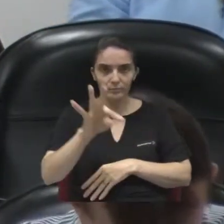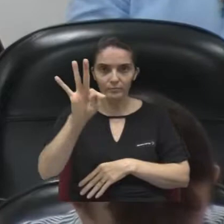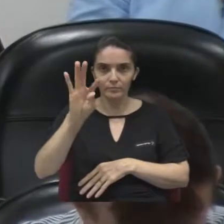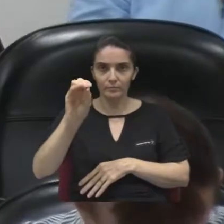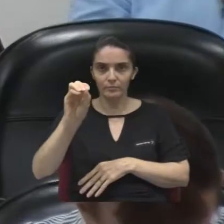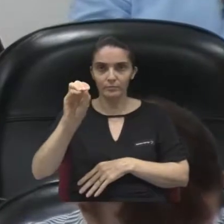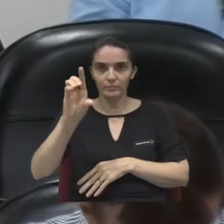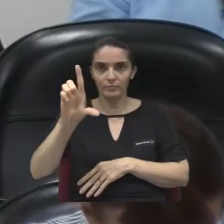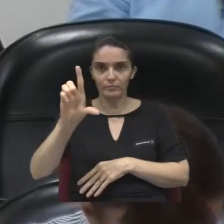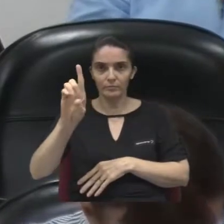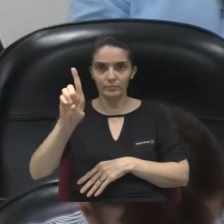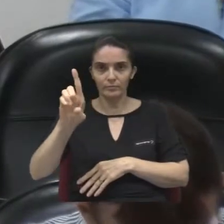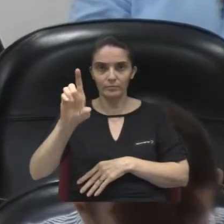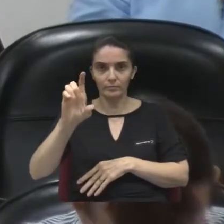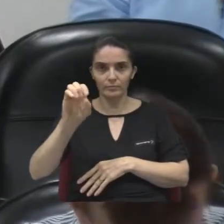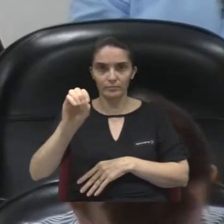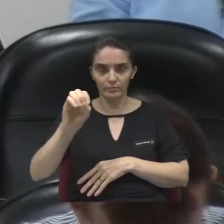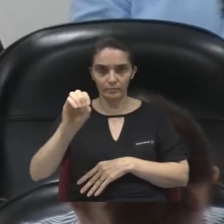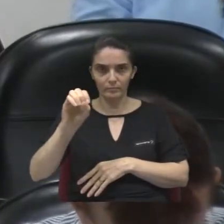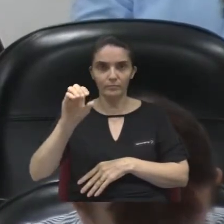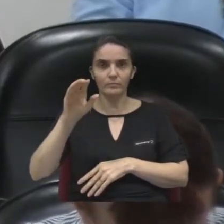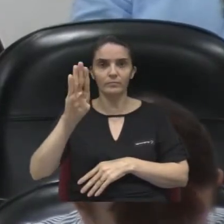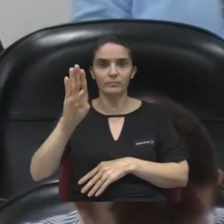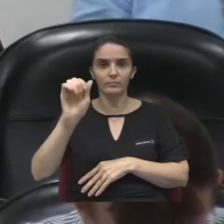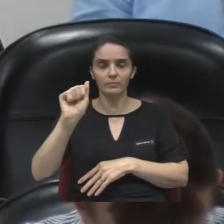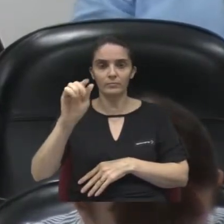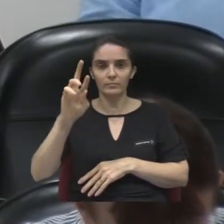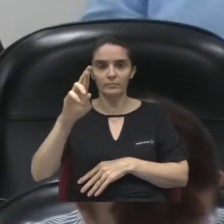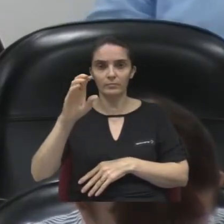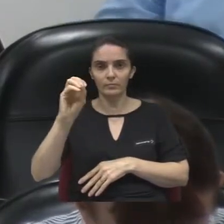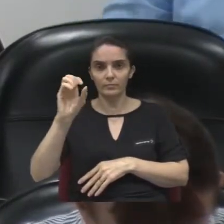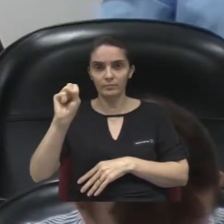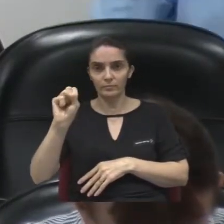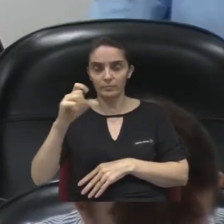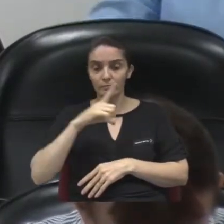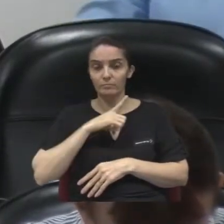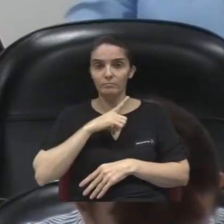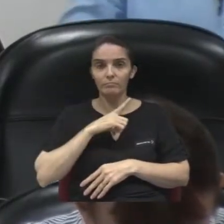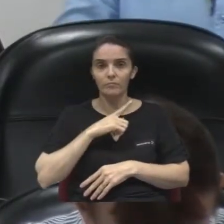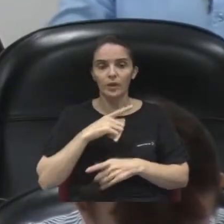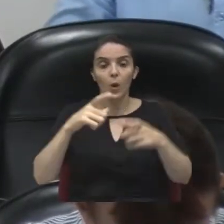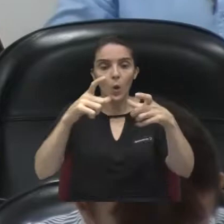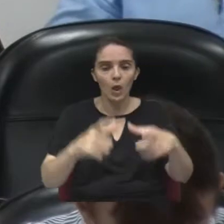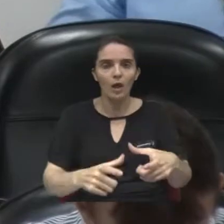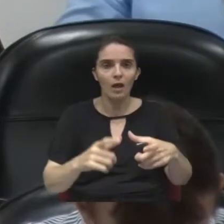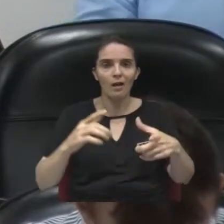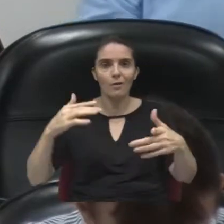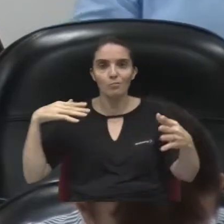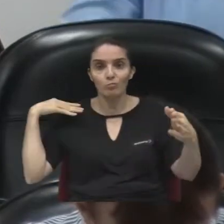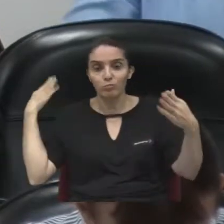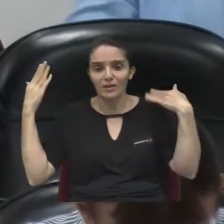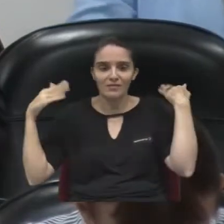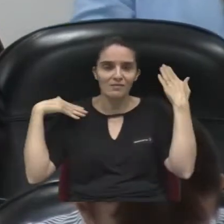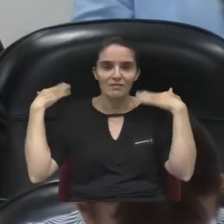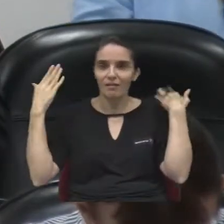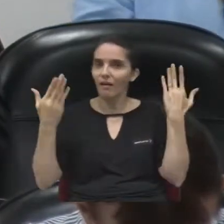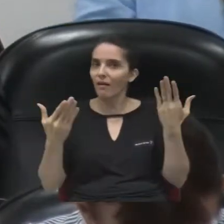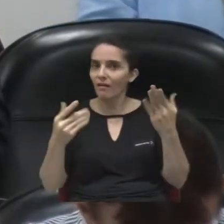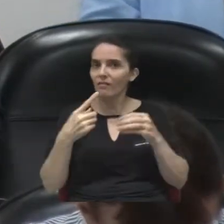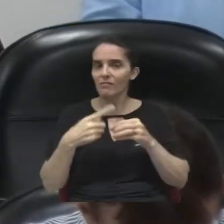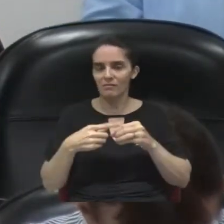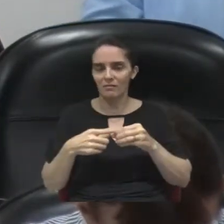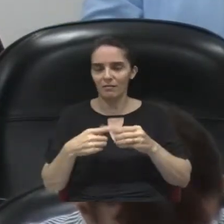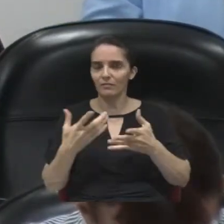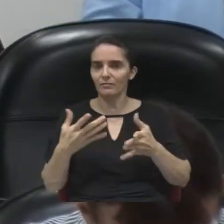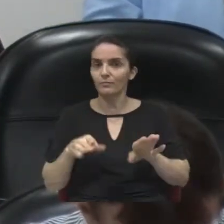Barros seja o maior ponto turístico da nossa cidade aqui. Inclusive, vereador Helder,